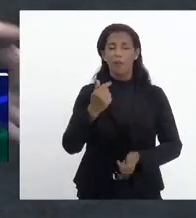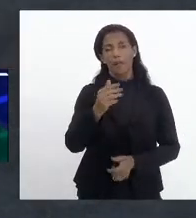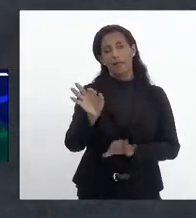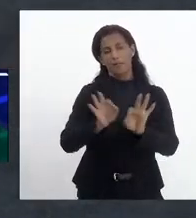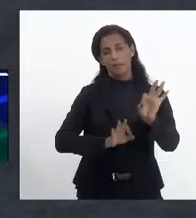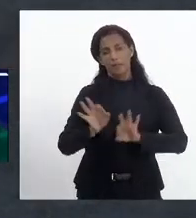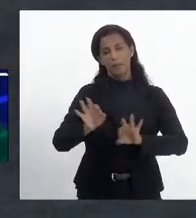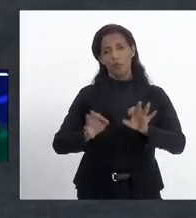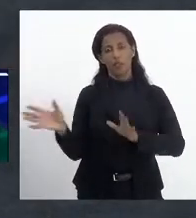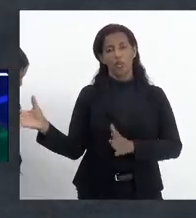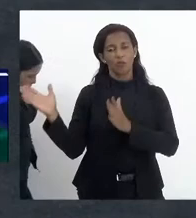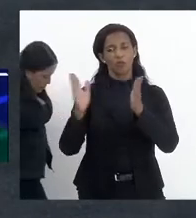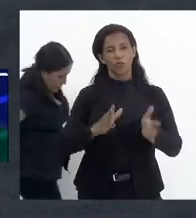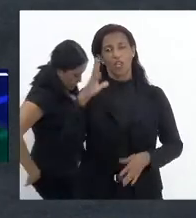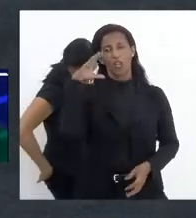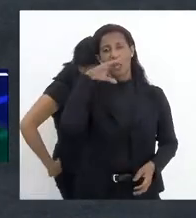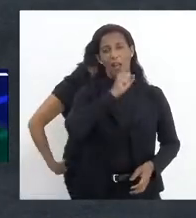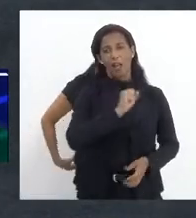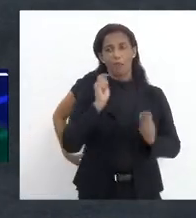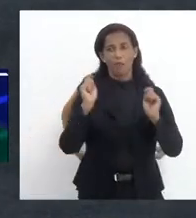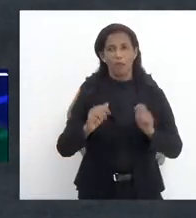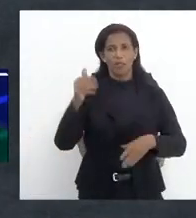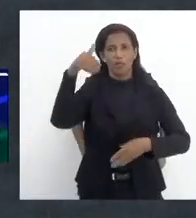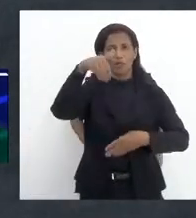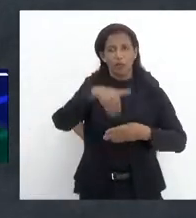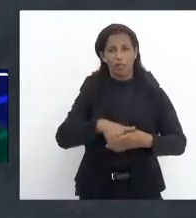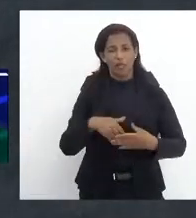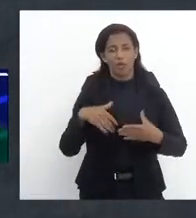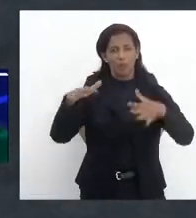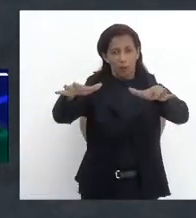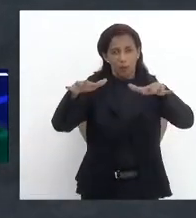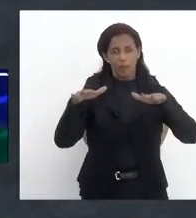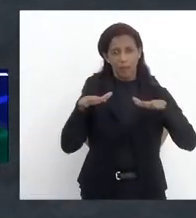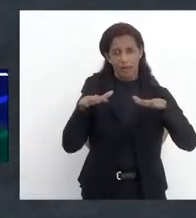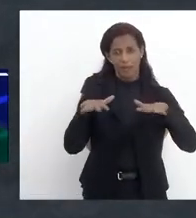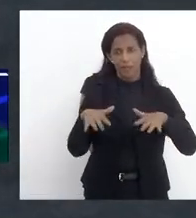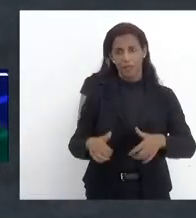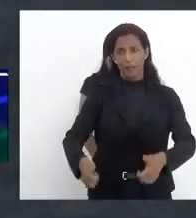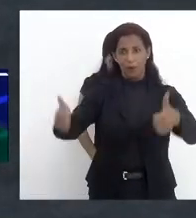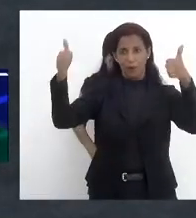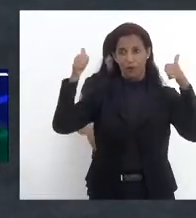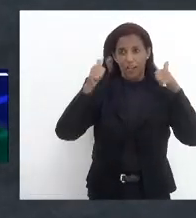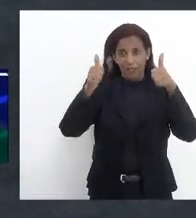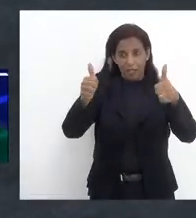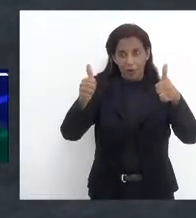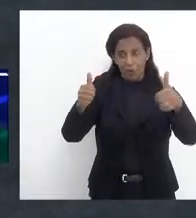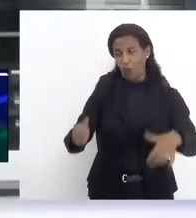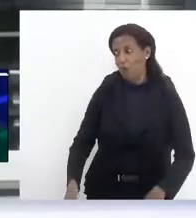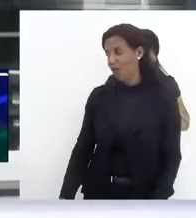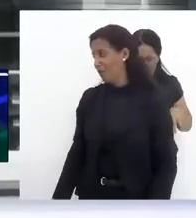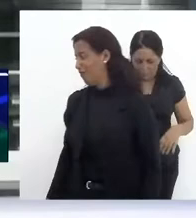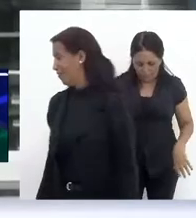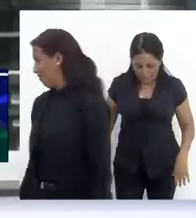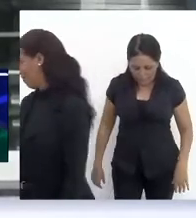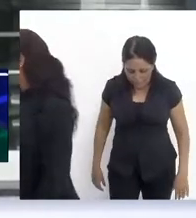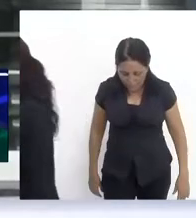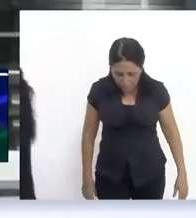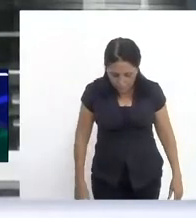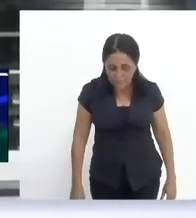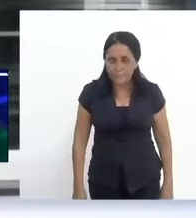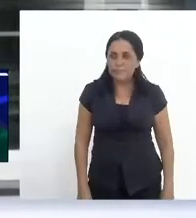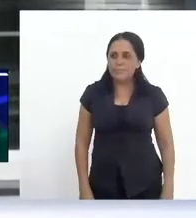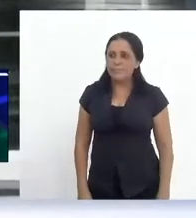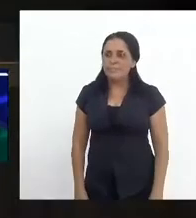chegasse tão rápido aqui e pudesse ser votado pelo plenário. Valeu, presidente. Valeu, categoria. Parabéns, deputado